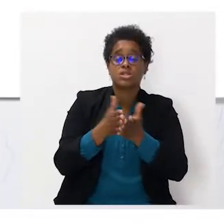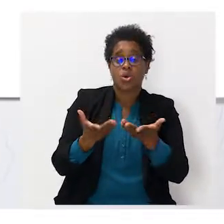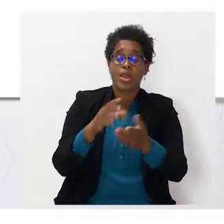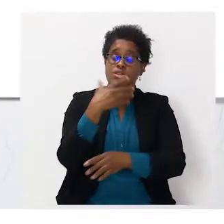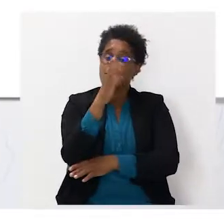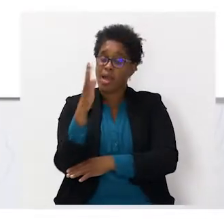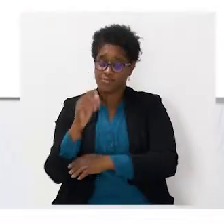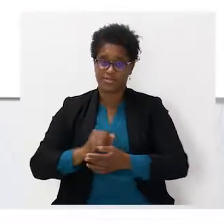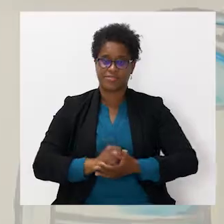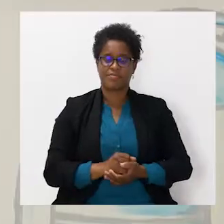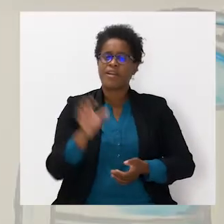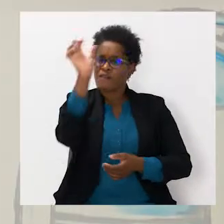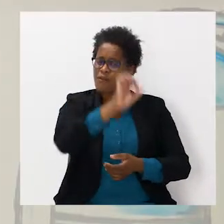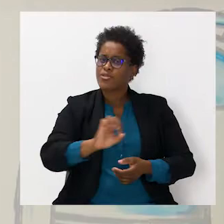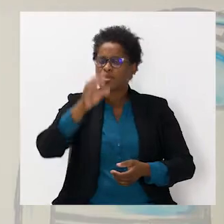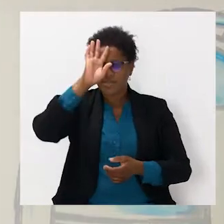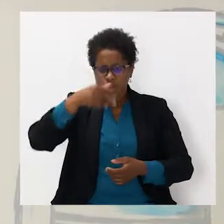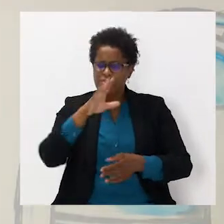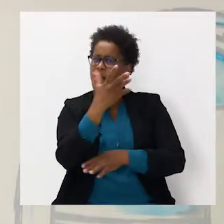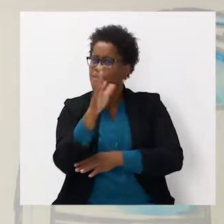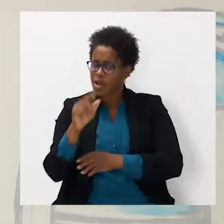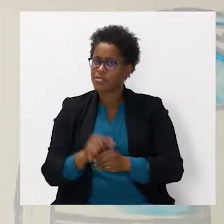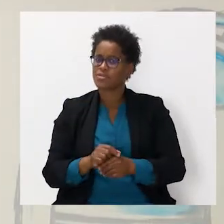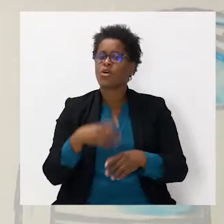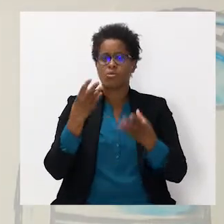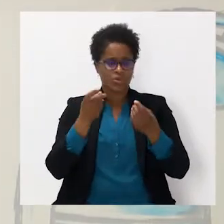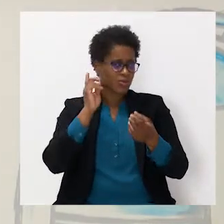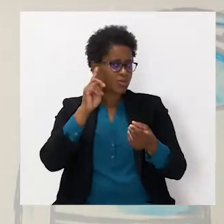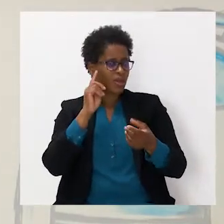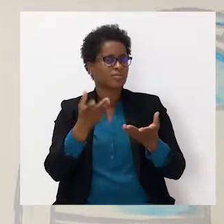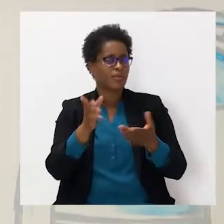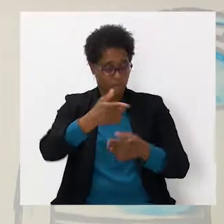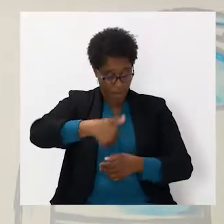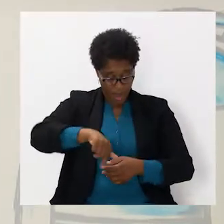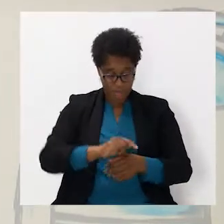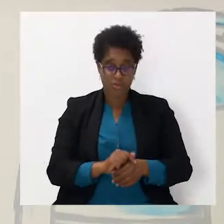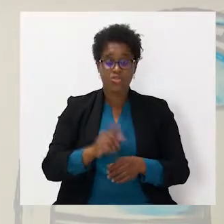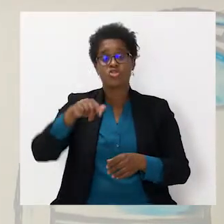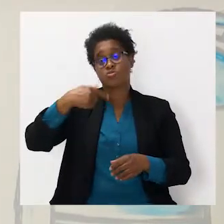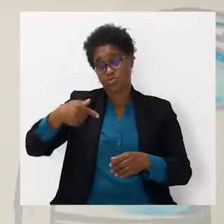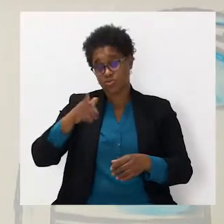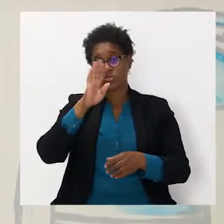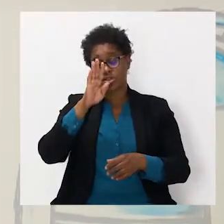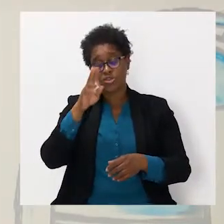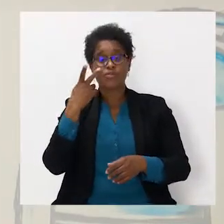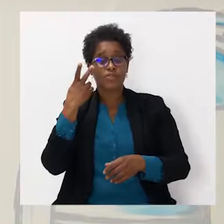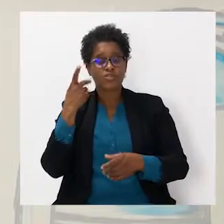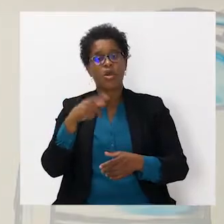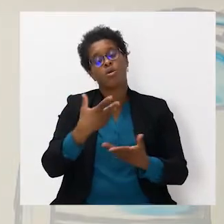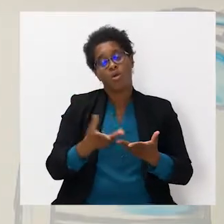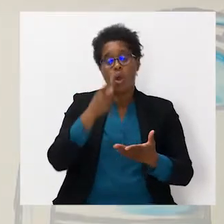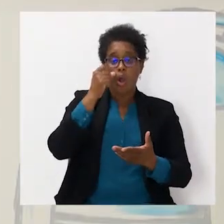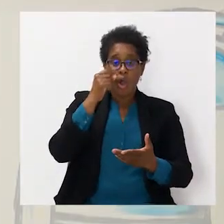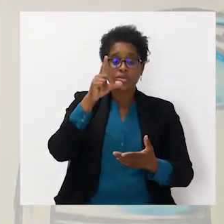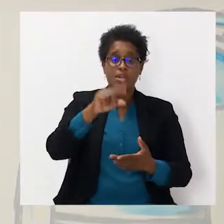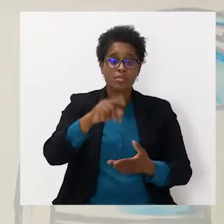das plantas. Vocês sabem que as plantas são úteis para nós, para os outros seres vivos, tanto os homens como